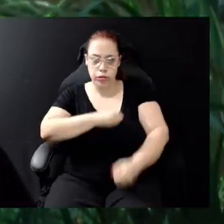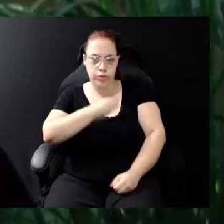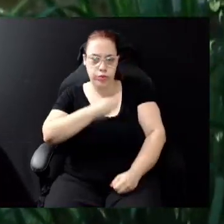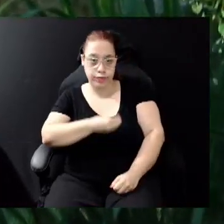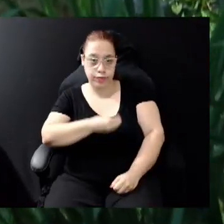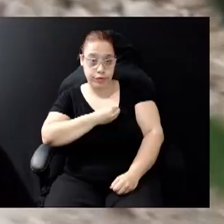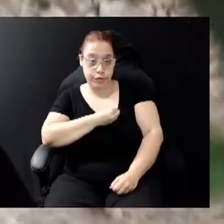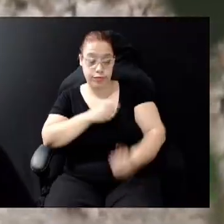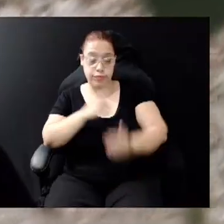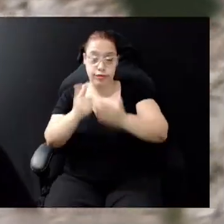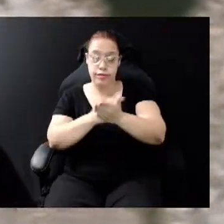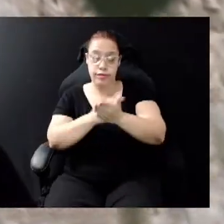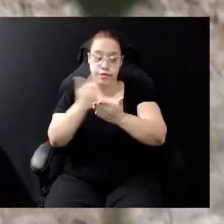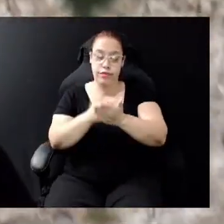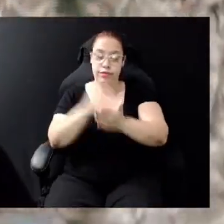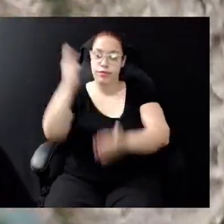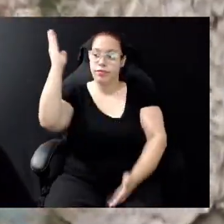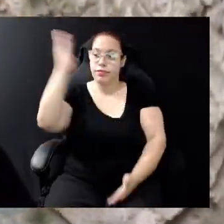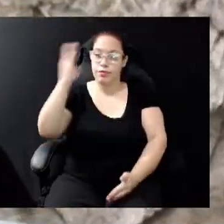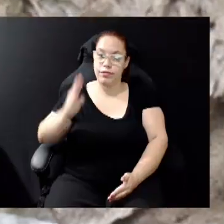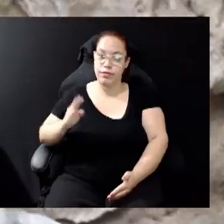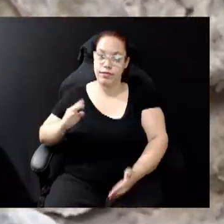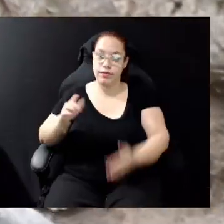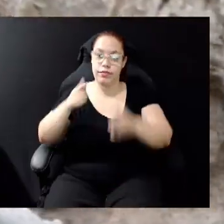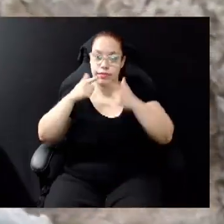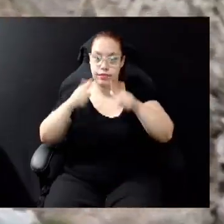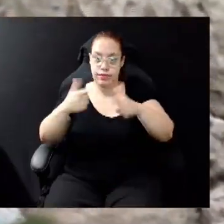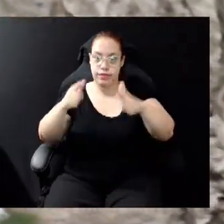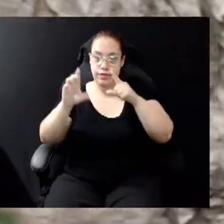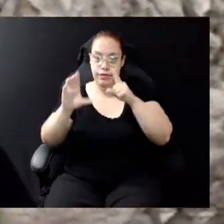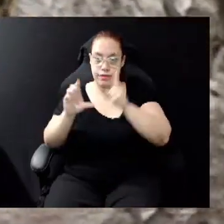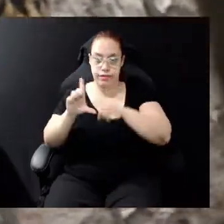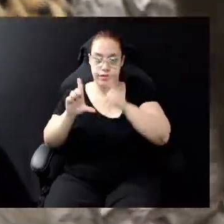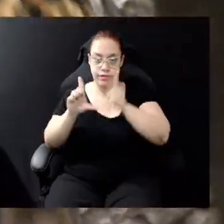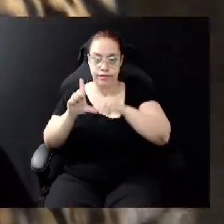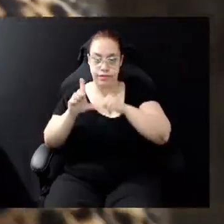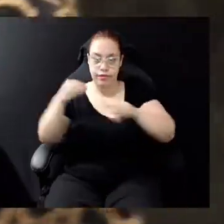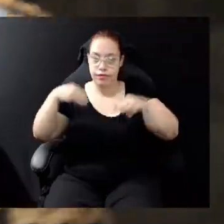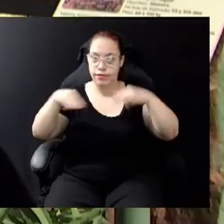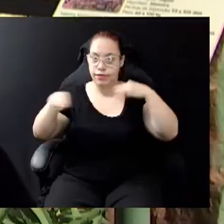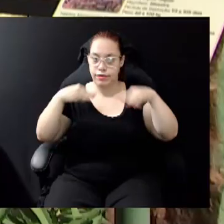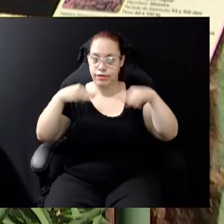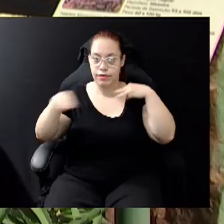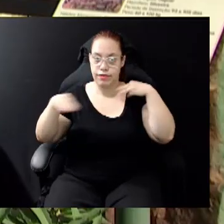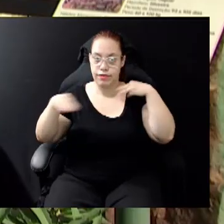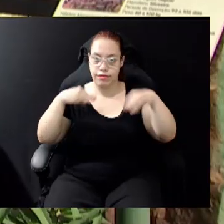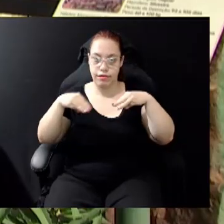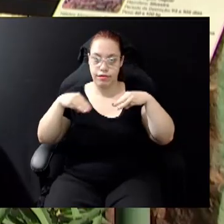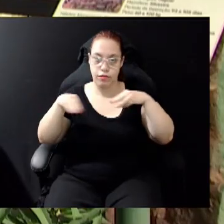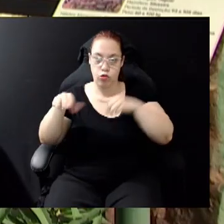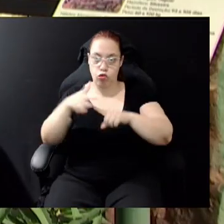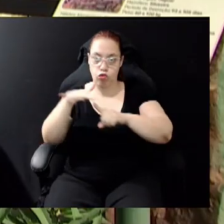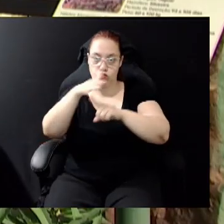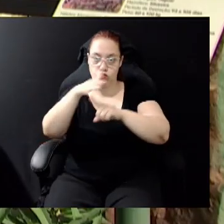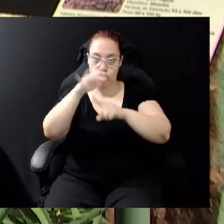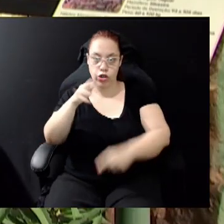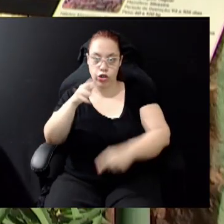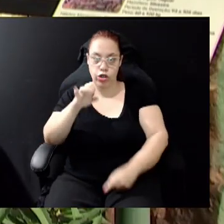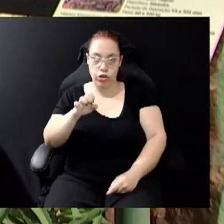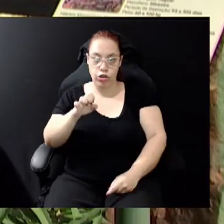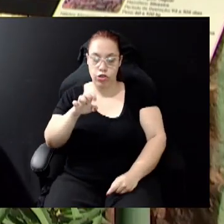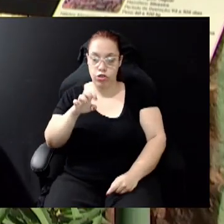literatura brasileira, letras de músicas e em manifestações folclóricas. São animais que chamam bastante atenção,